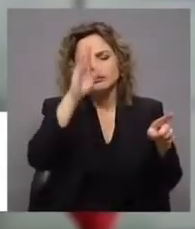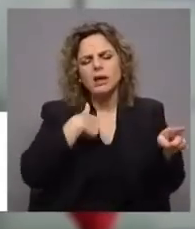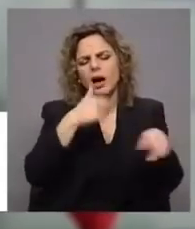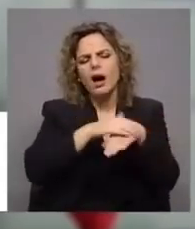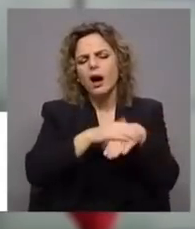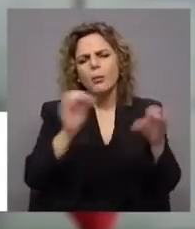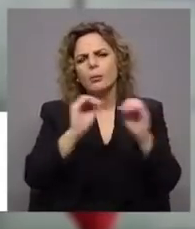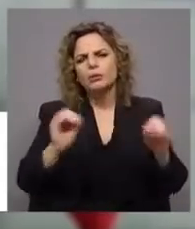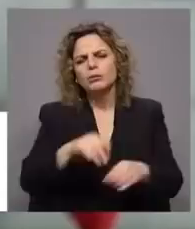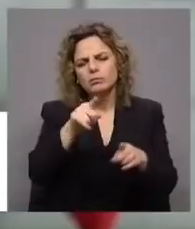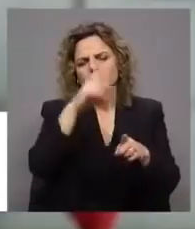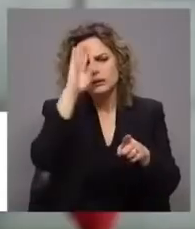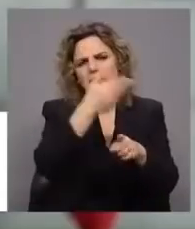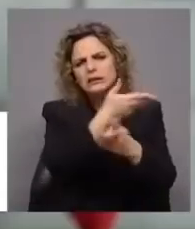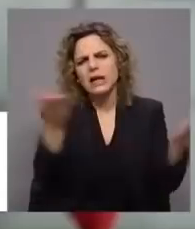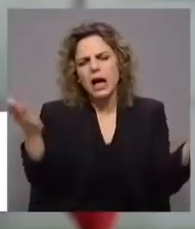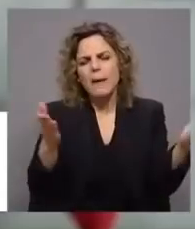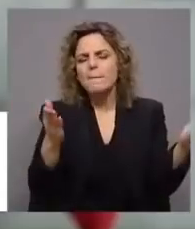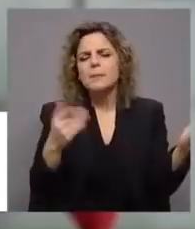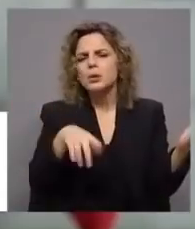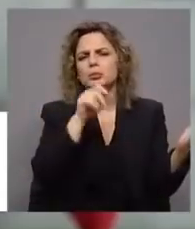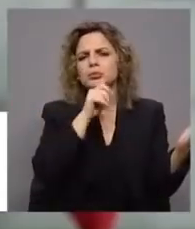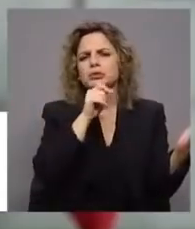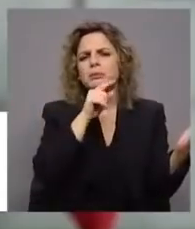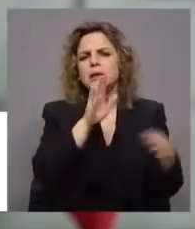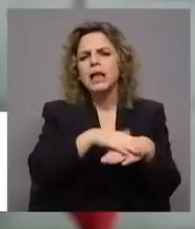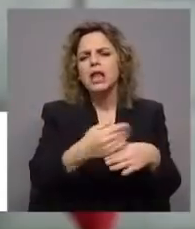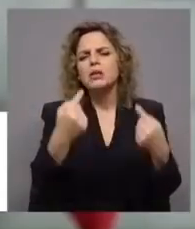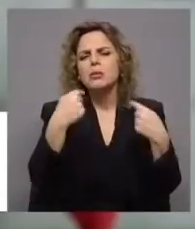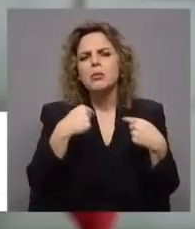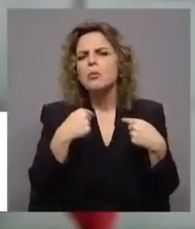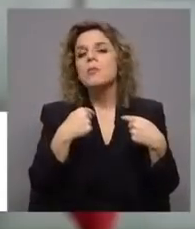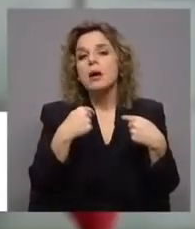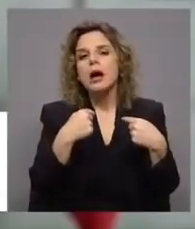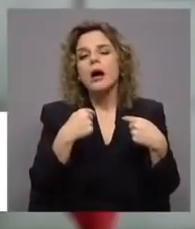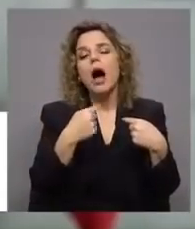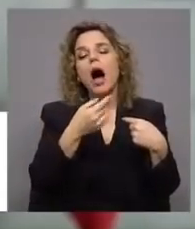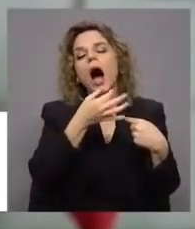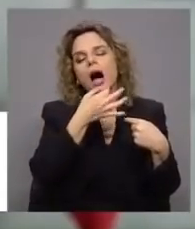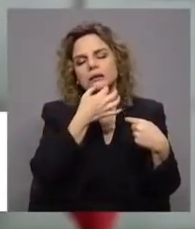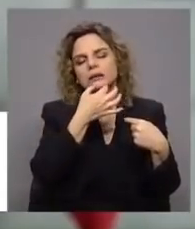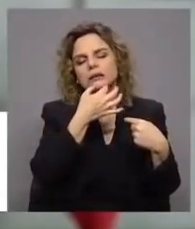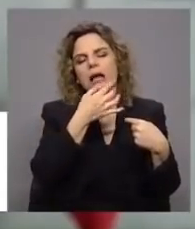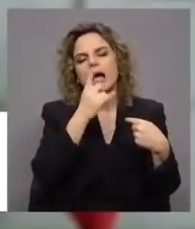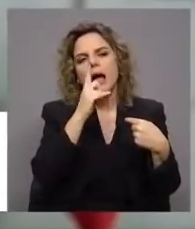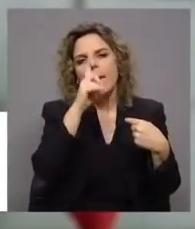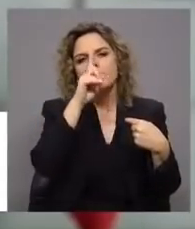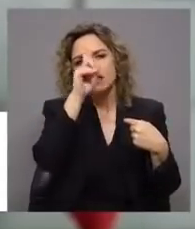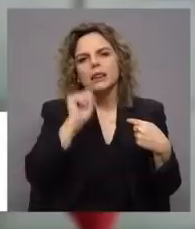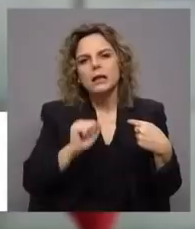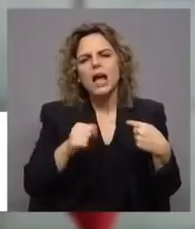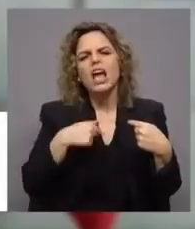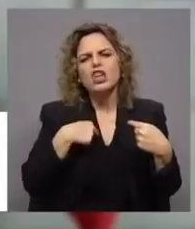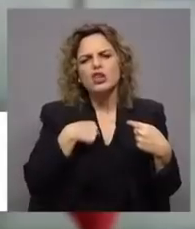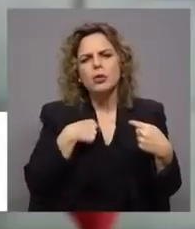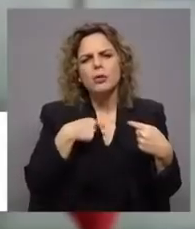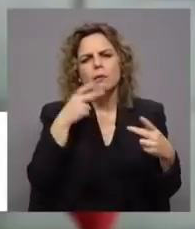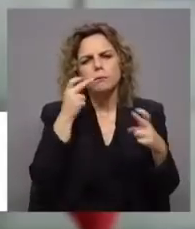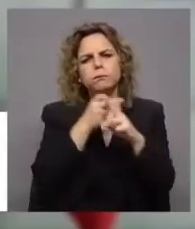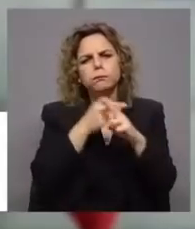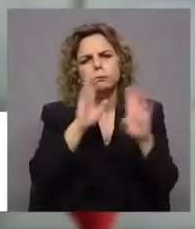inocente, e eles sabem que a única possibilidade de me culparem é contando uma mentira. E eu estou disposto a brigar.